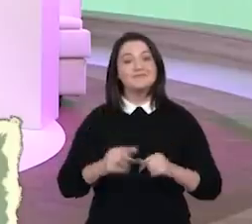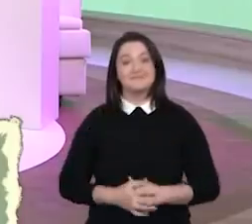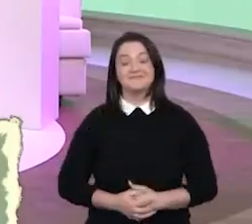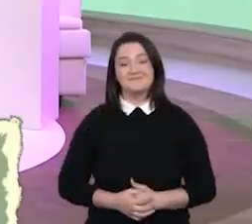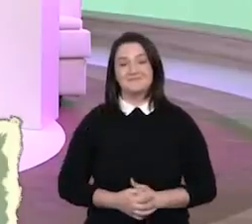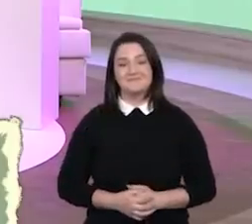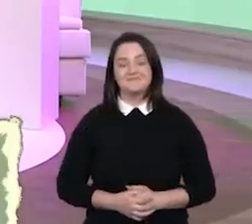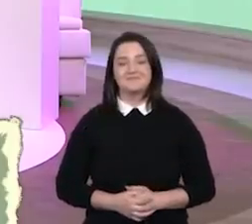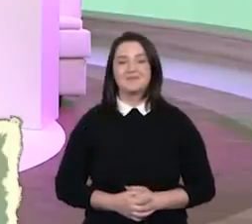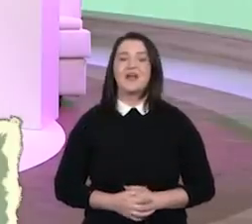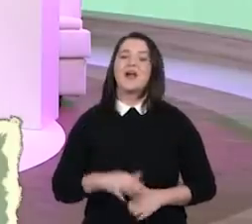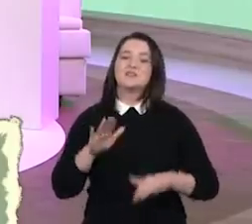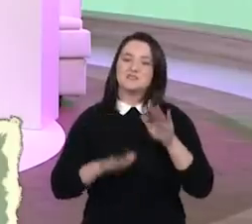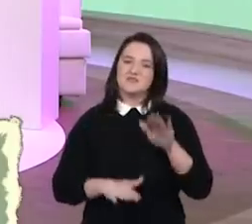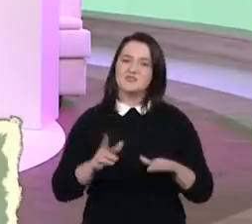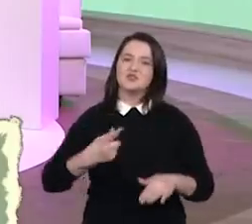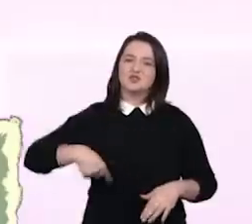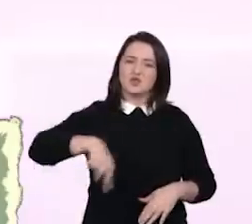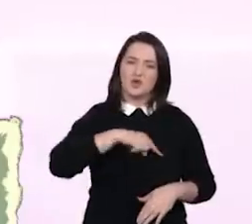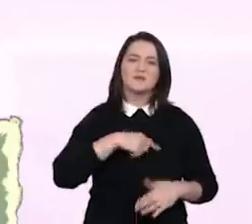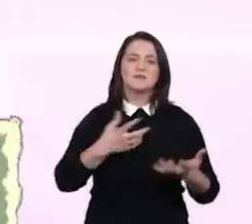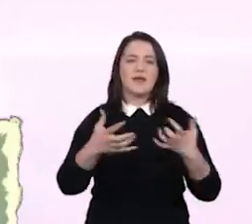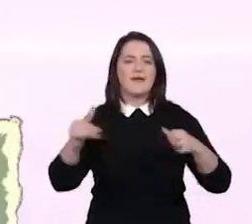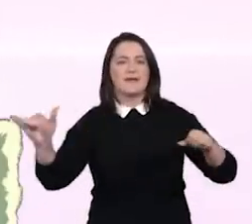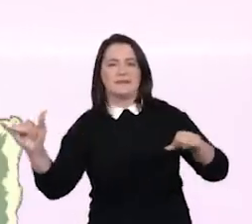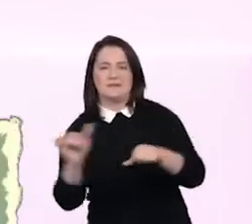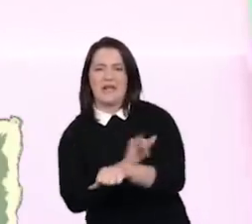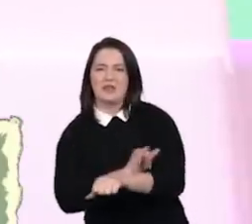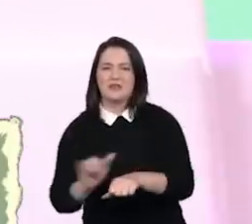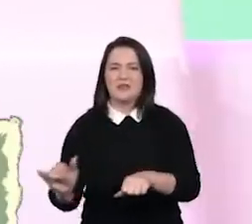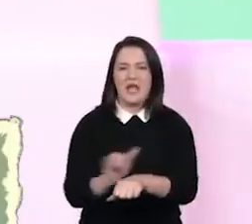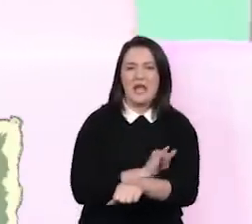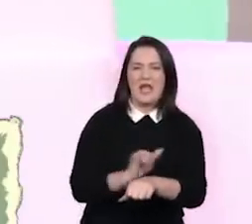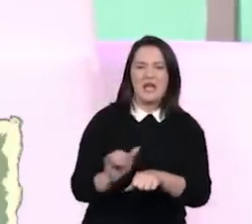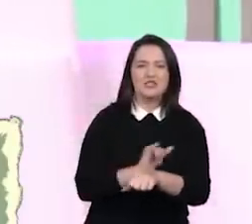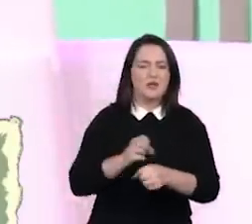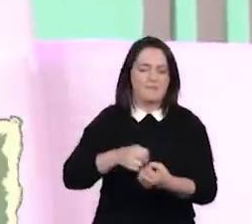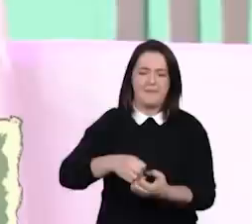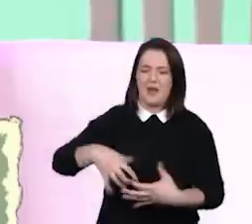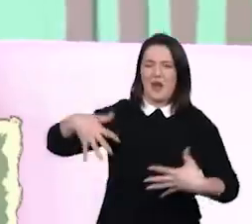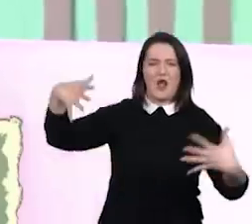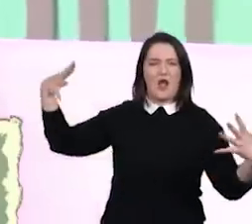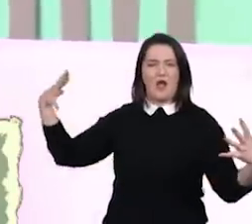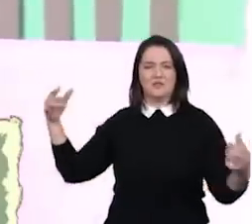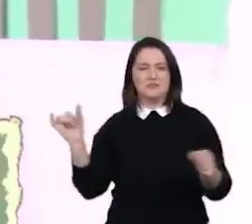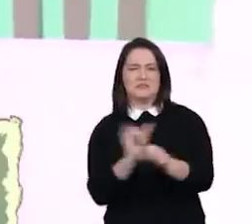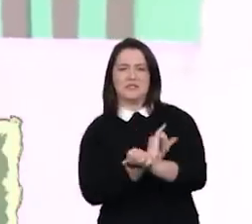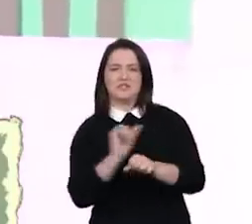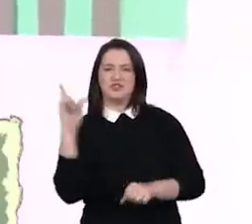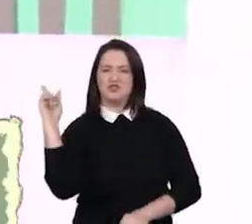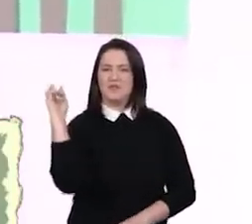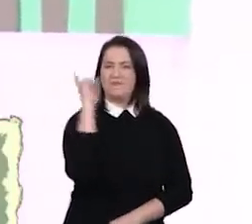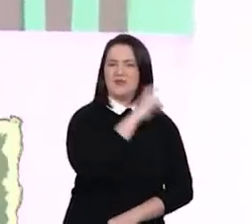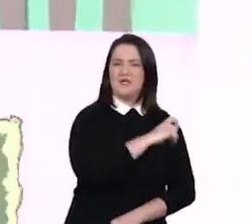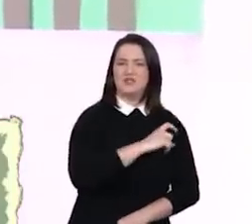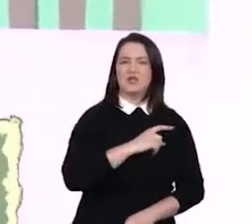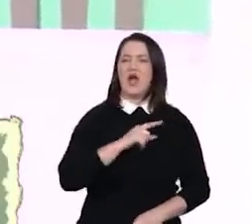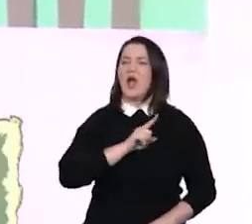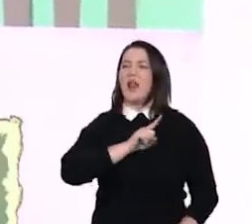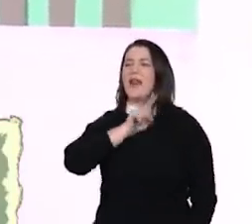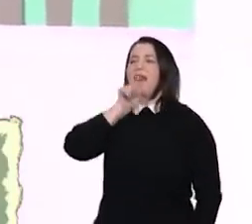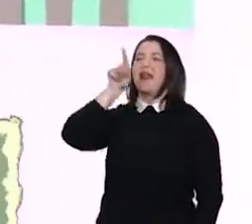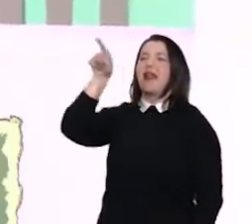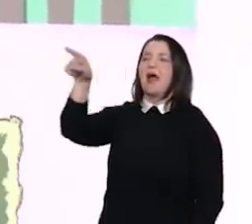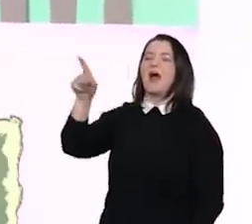muitas vezes nós queremos estratégias que sejam assim, ó, milagrosas, difíceis. Vou buscar a água lá